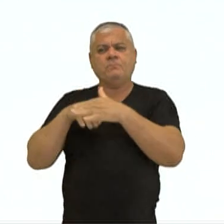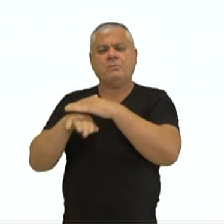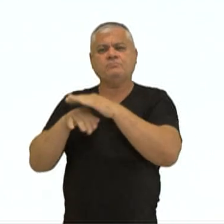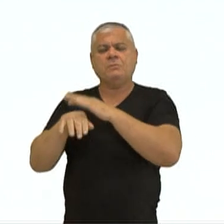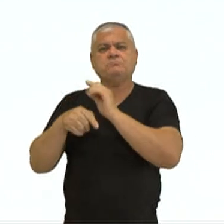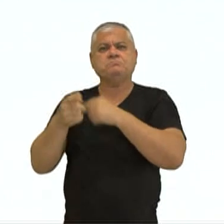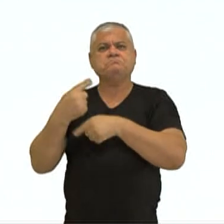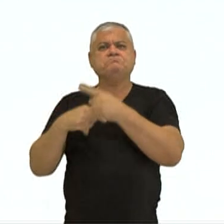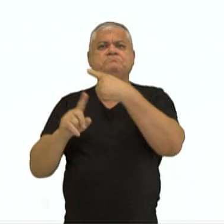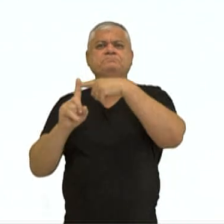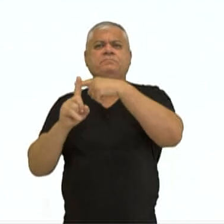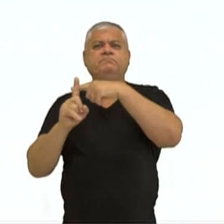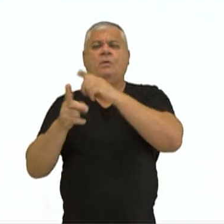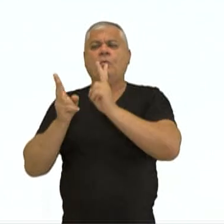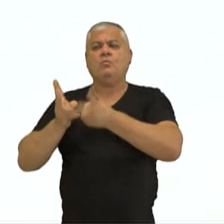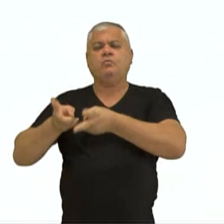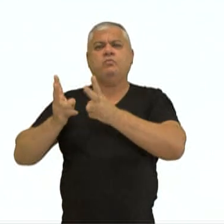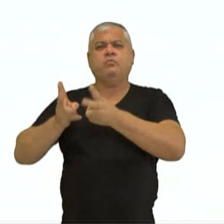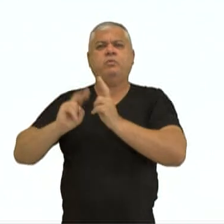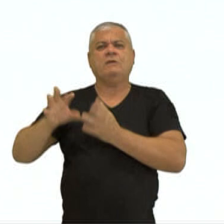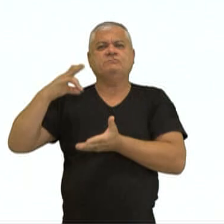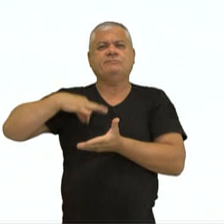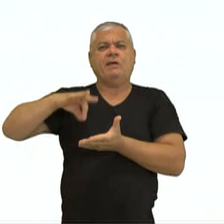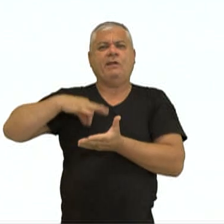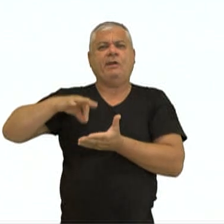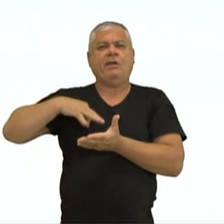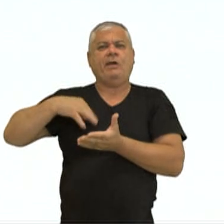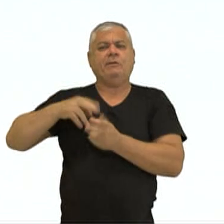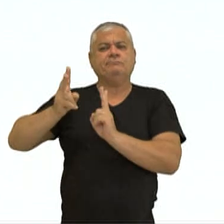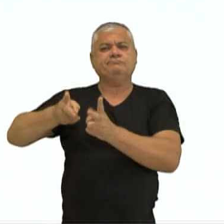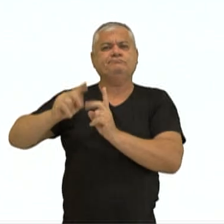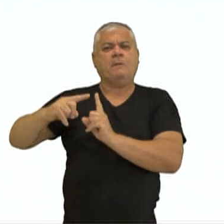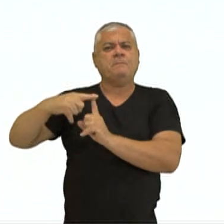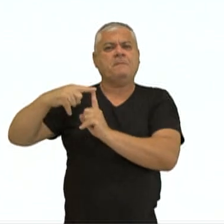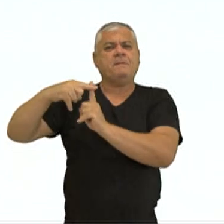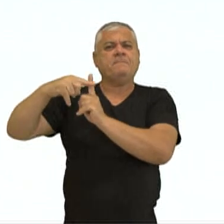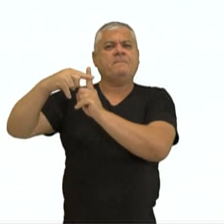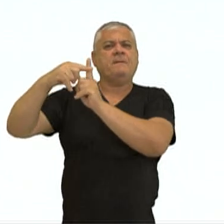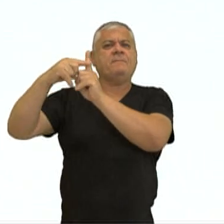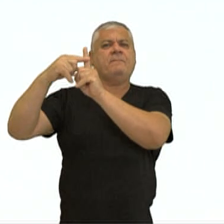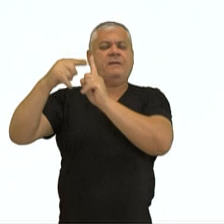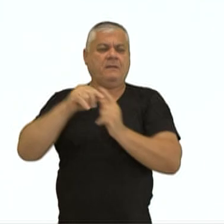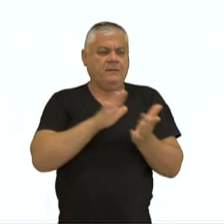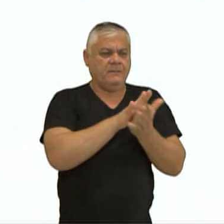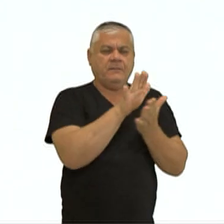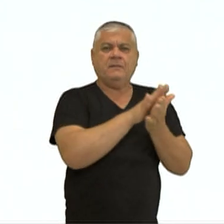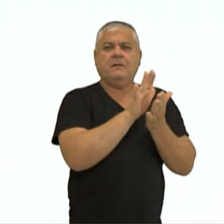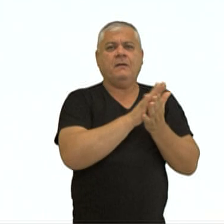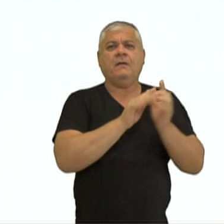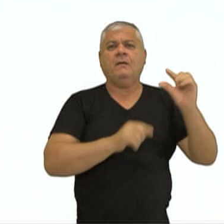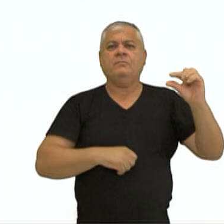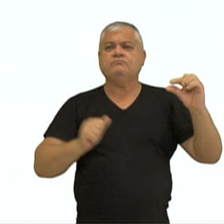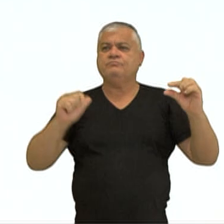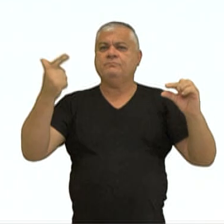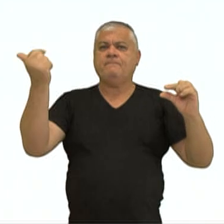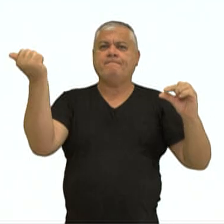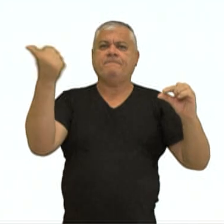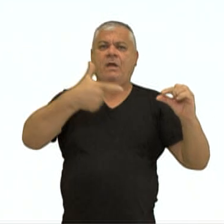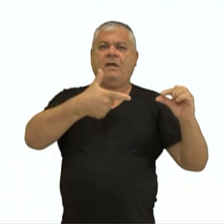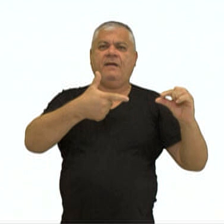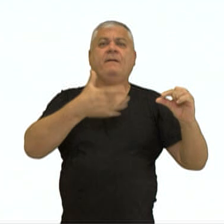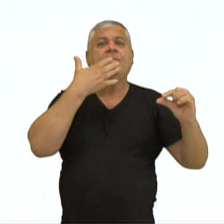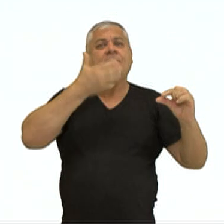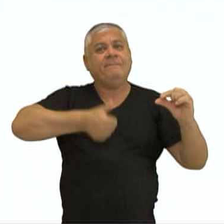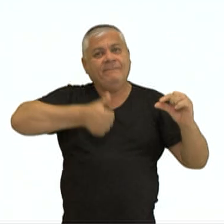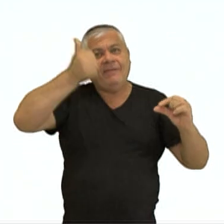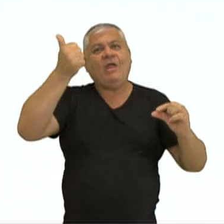suas receitas maiores que suas despesas. Por que que isso permite se a gente fizer orçamento? Porque a gente vai conhecer muito melhor